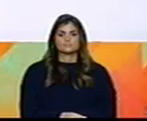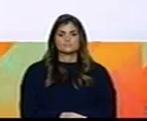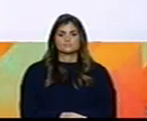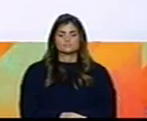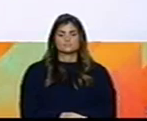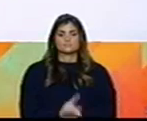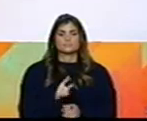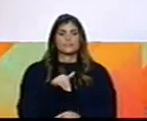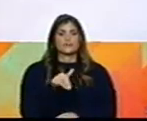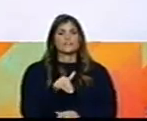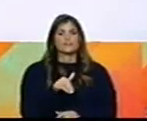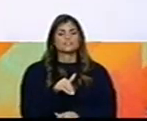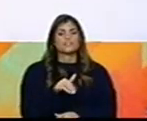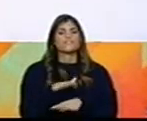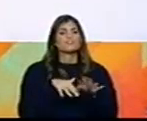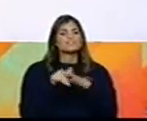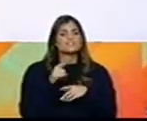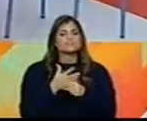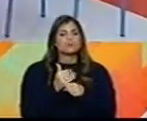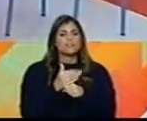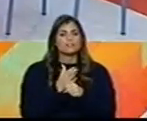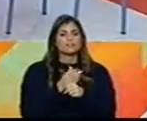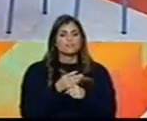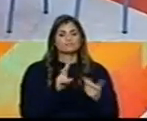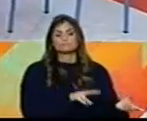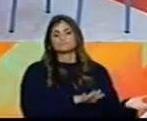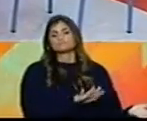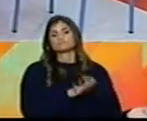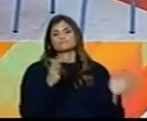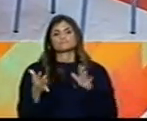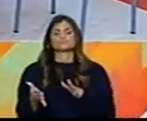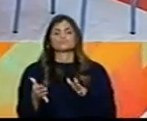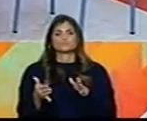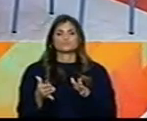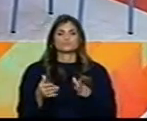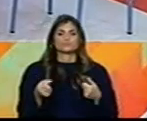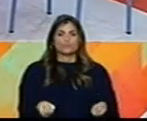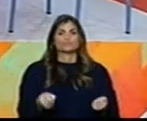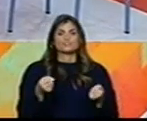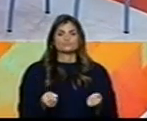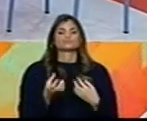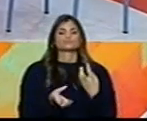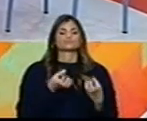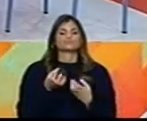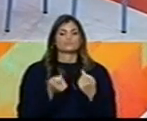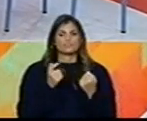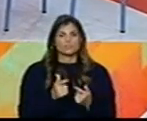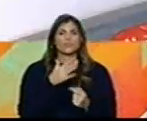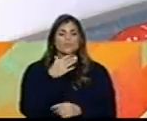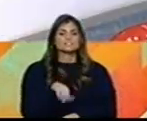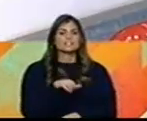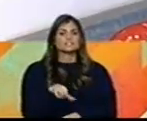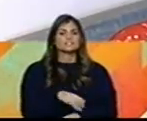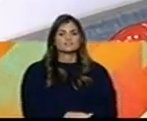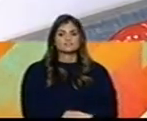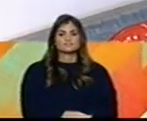O que é que vai fazer essa cebola agora? Vou pôr ali no tacho a estalar um bocadinho. Muito bem, um refogado. É, com azeite. Com azeite.